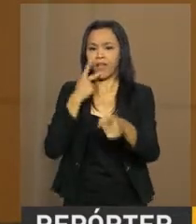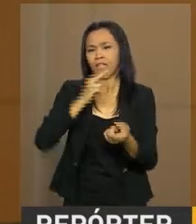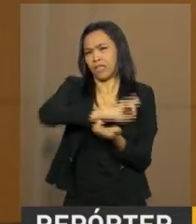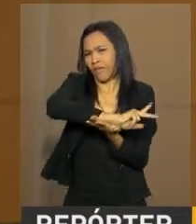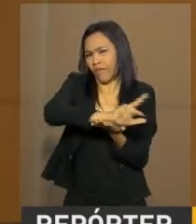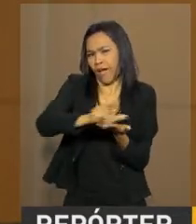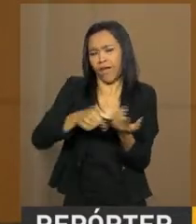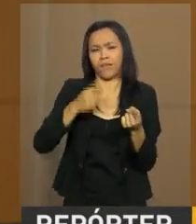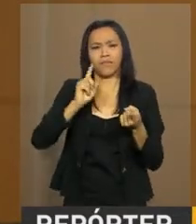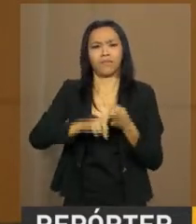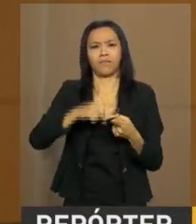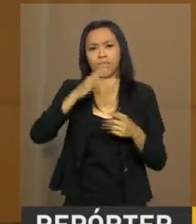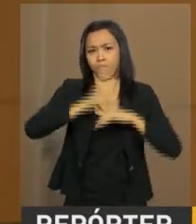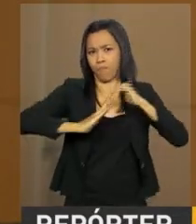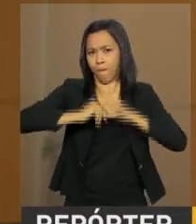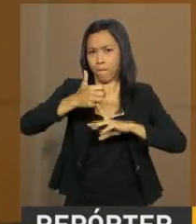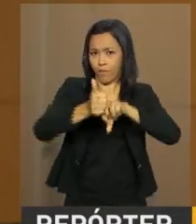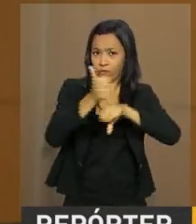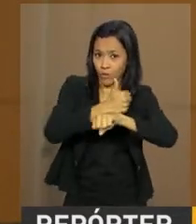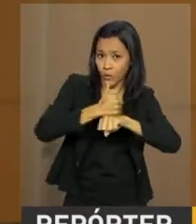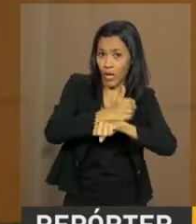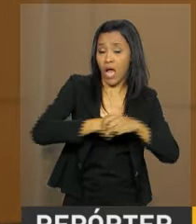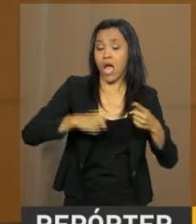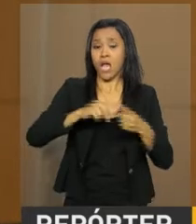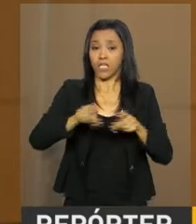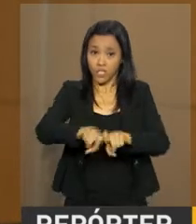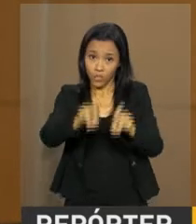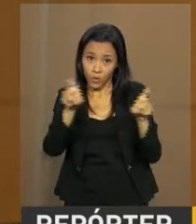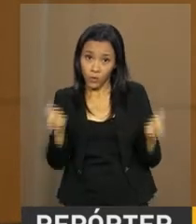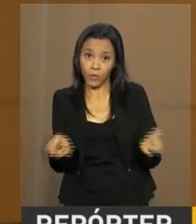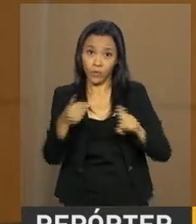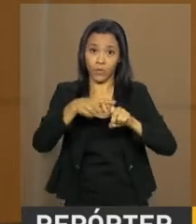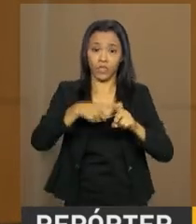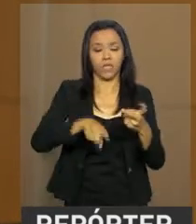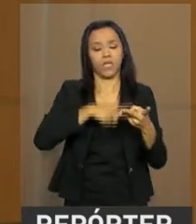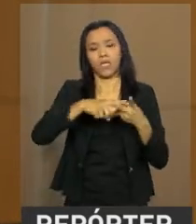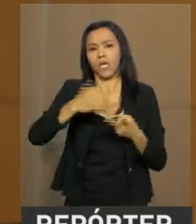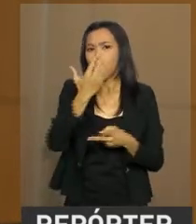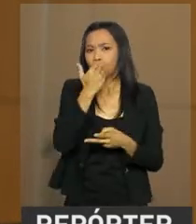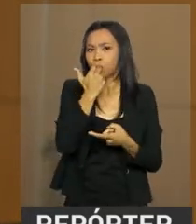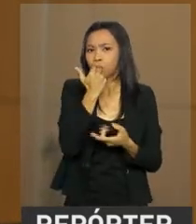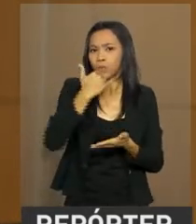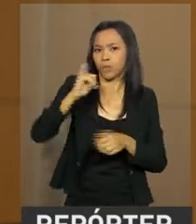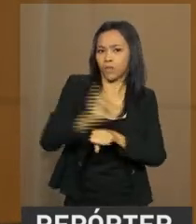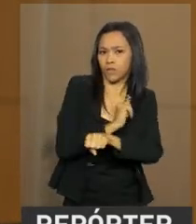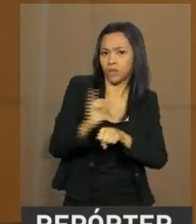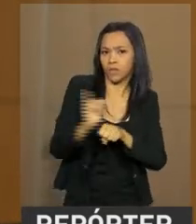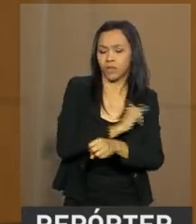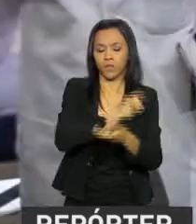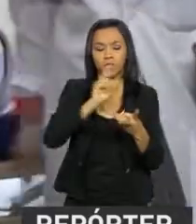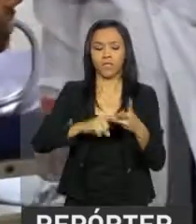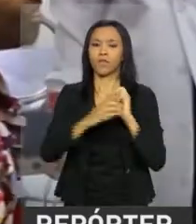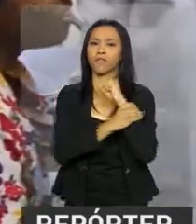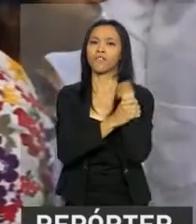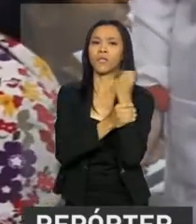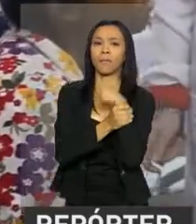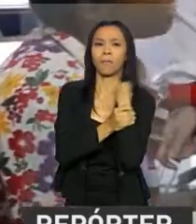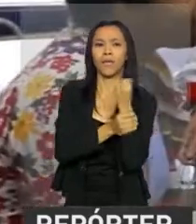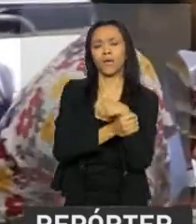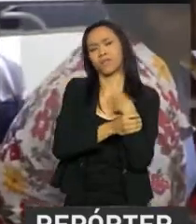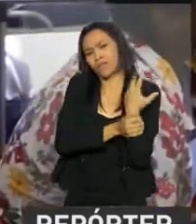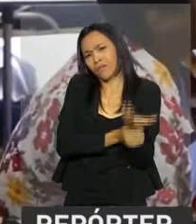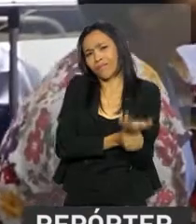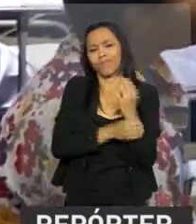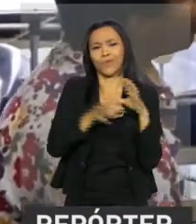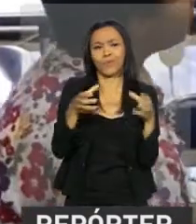terapeutas ocupacionais, nós temos ginecologistas, temos nutricionistas, temos fisioterapeutas. Então são